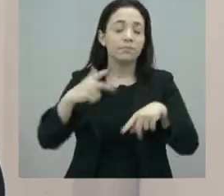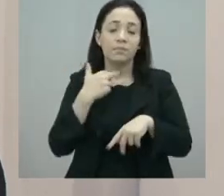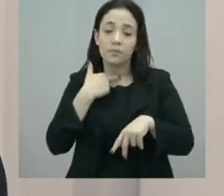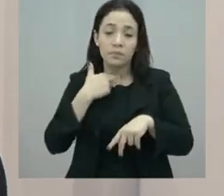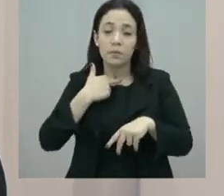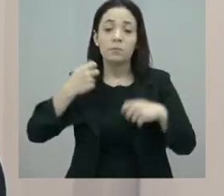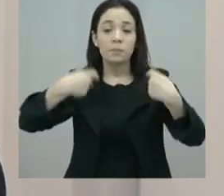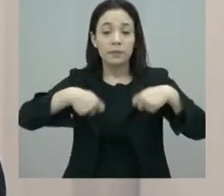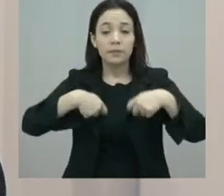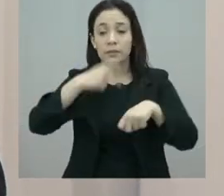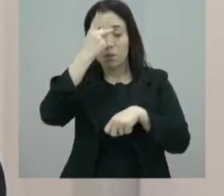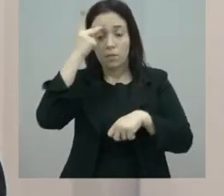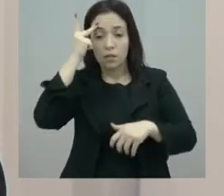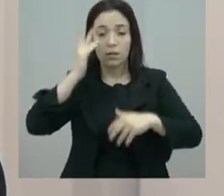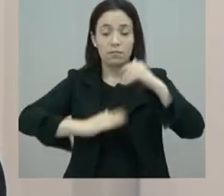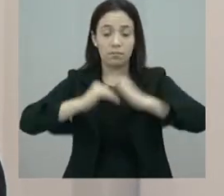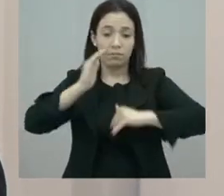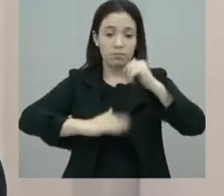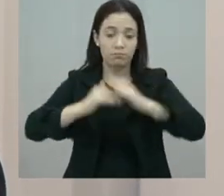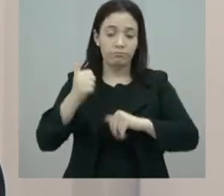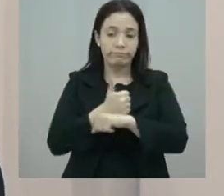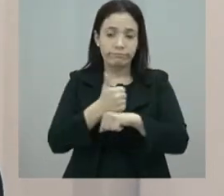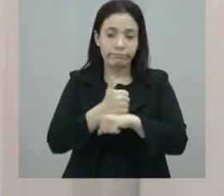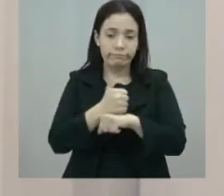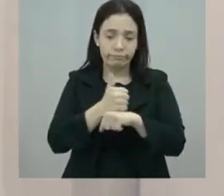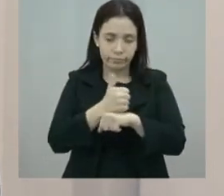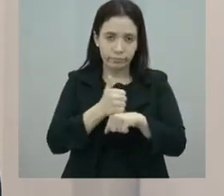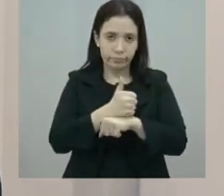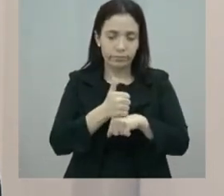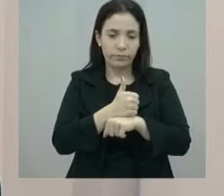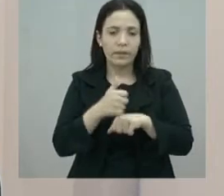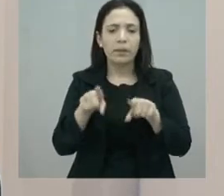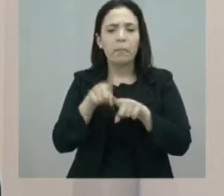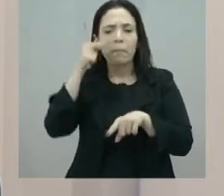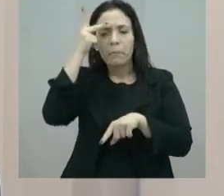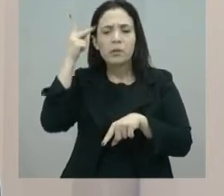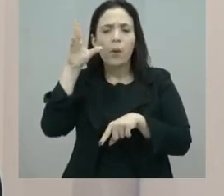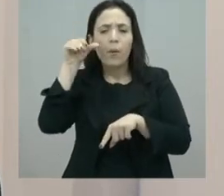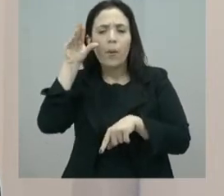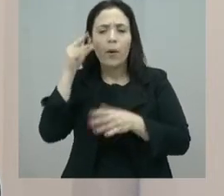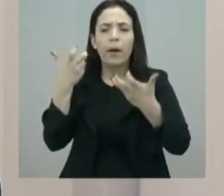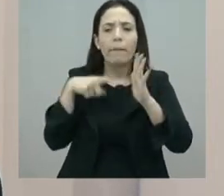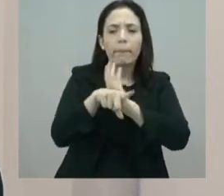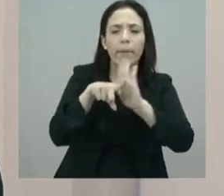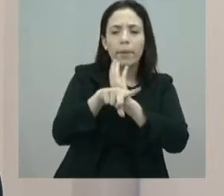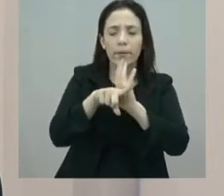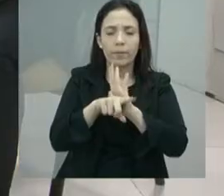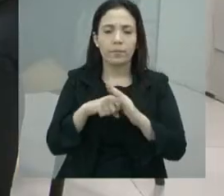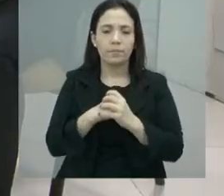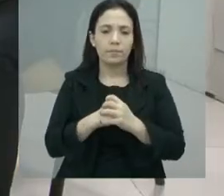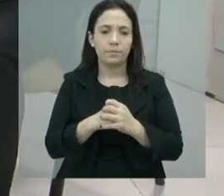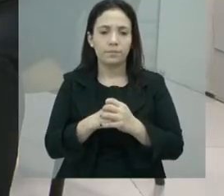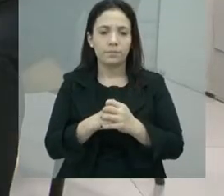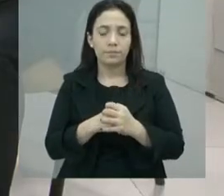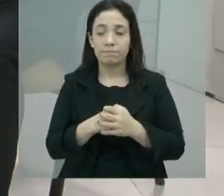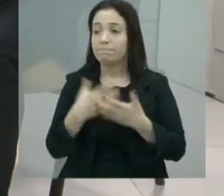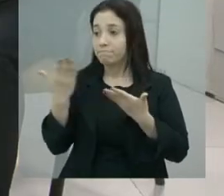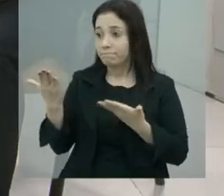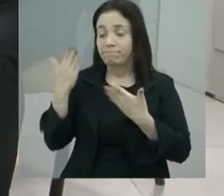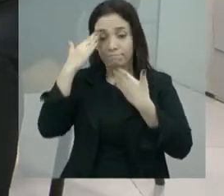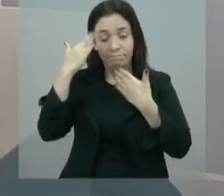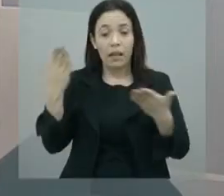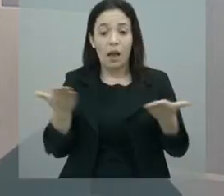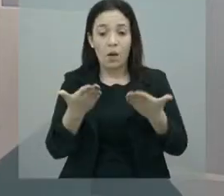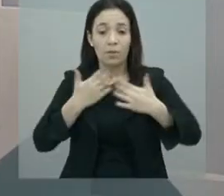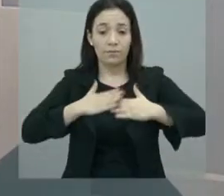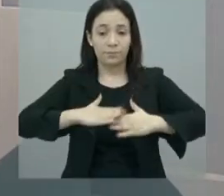parte tanto de pessoas da rede que não estão capacitadas, como por parte de curiosos que não deveriam fazer esse questionamento. Muito bem, doutor Hugo, nós vamos